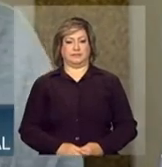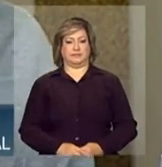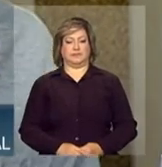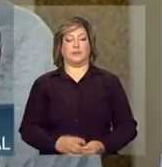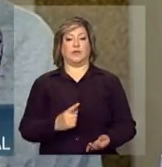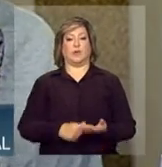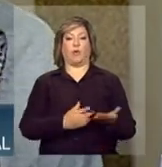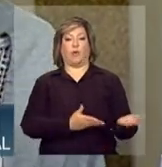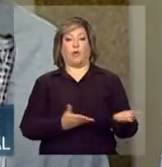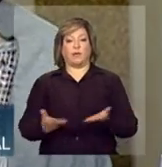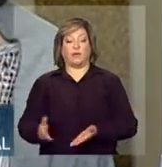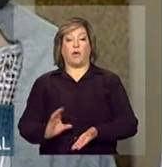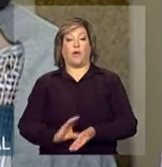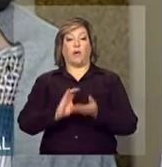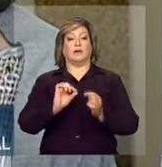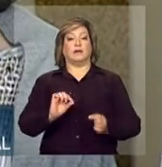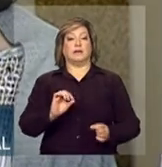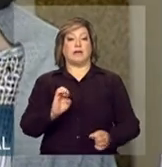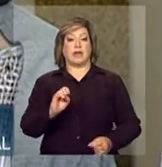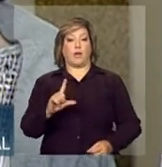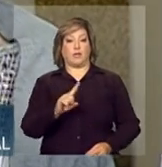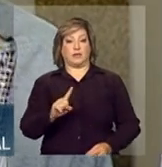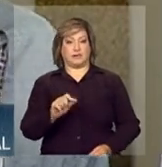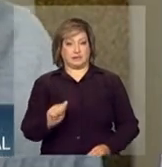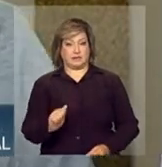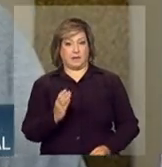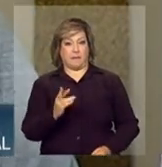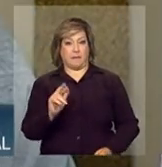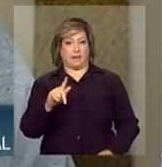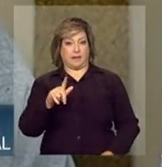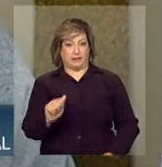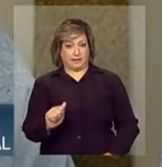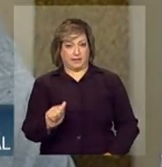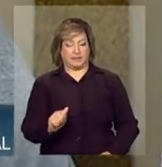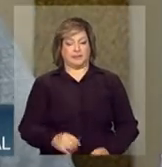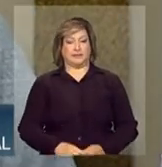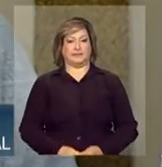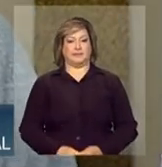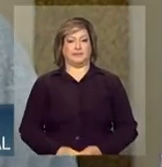Quero convidar a conselheira Elza Braga.